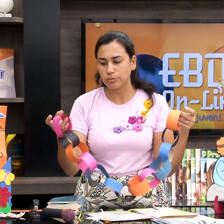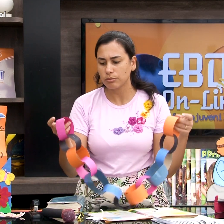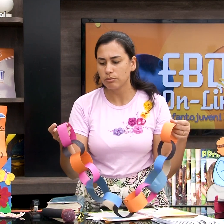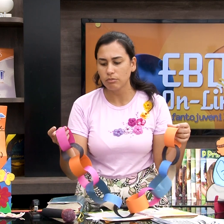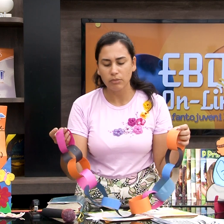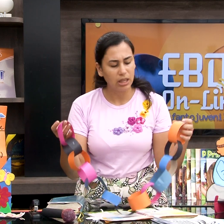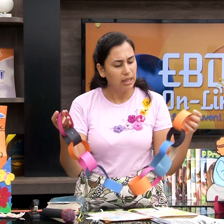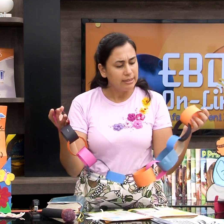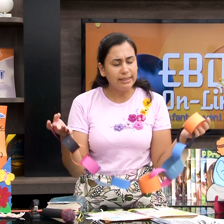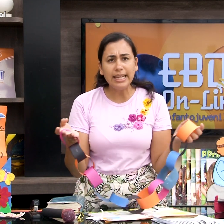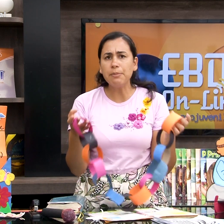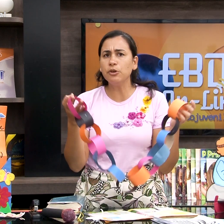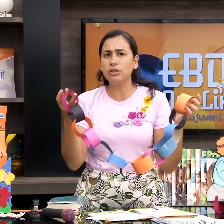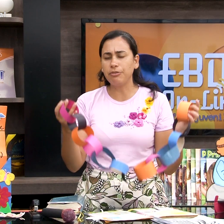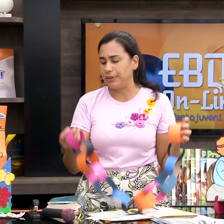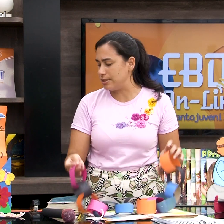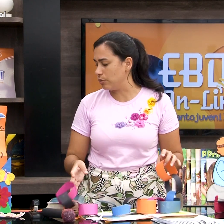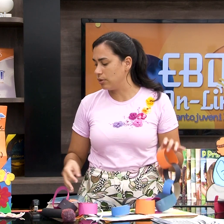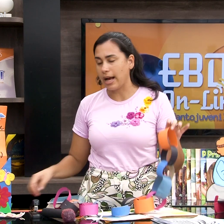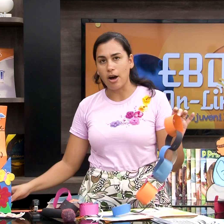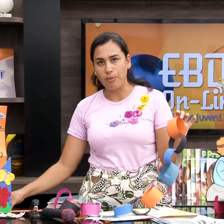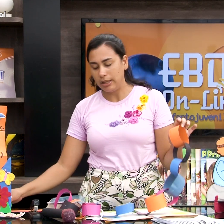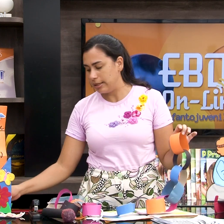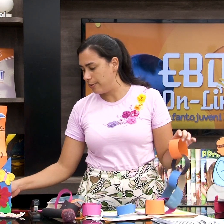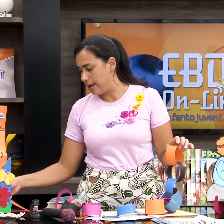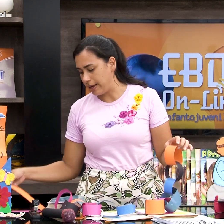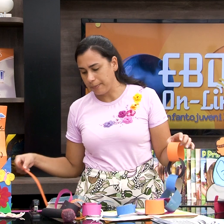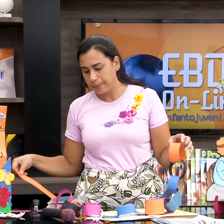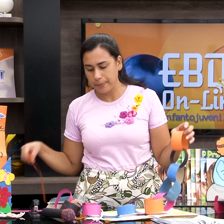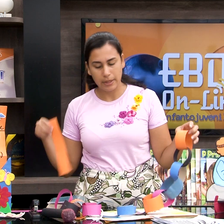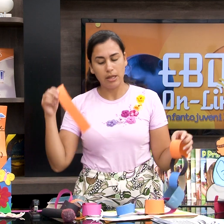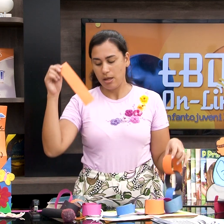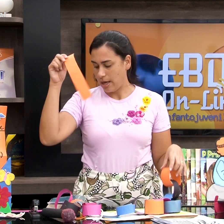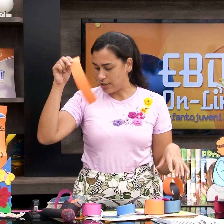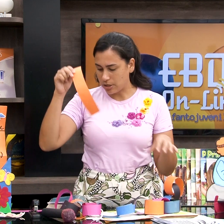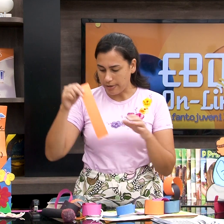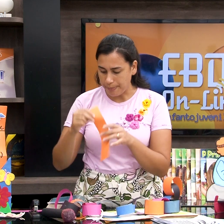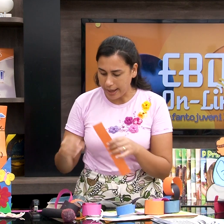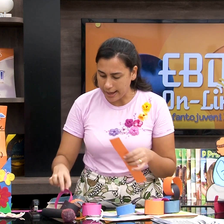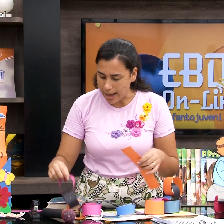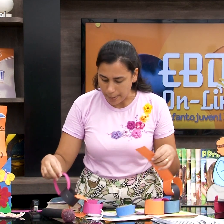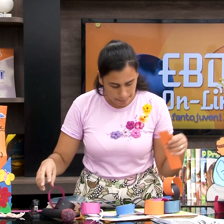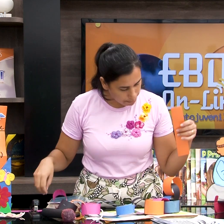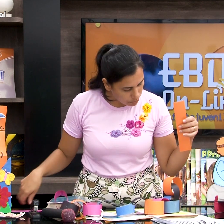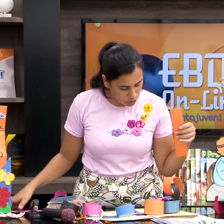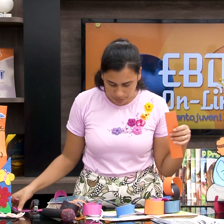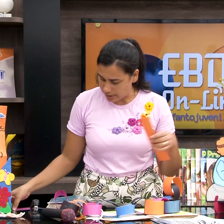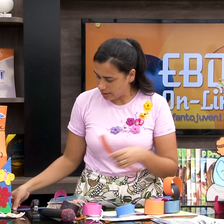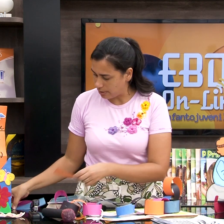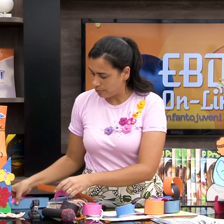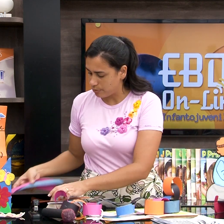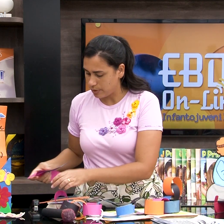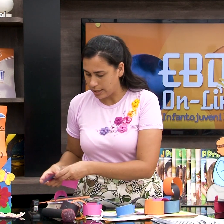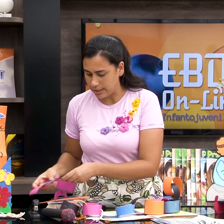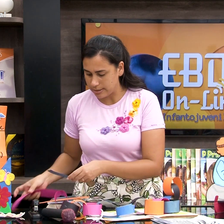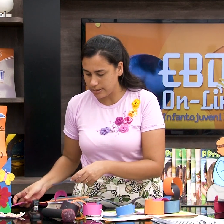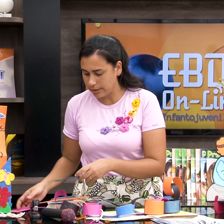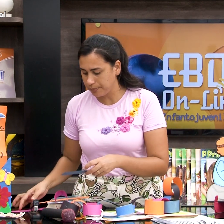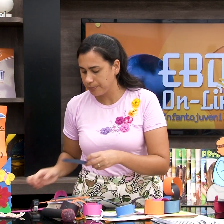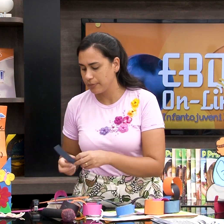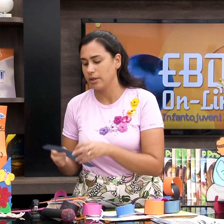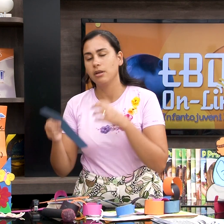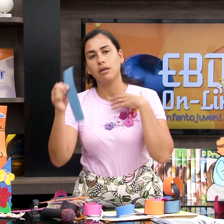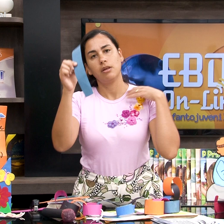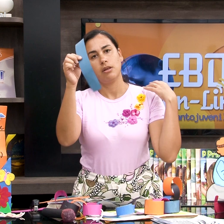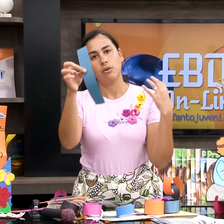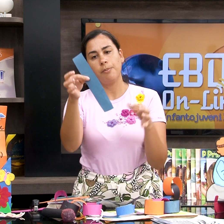papel. Tia, é muito difícil. Calma, não é. A gente vai pegar, deixa eu ver aqui,